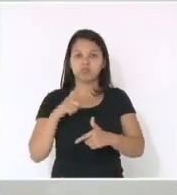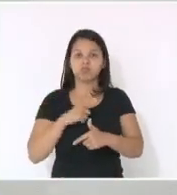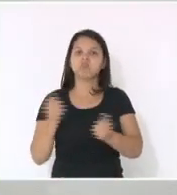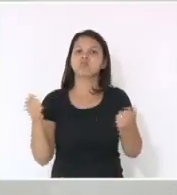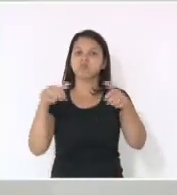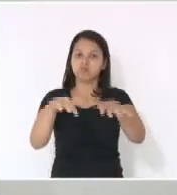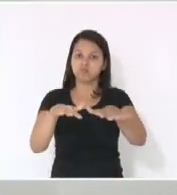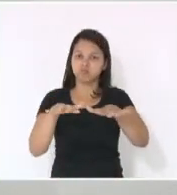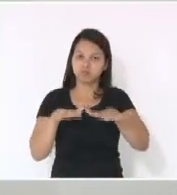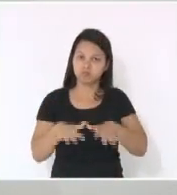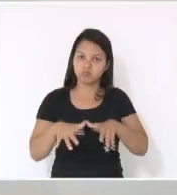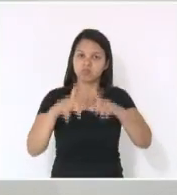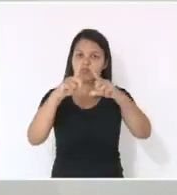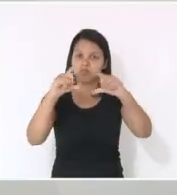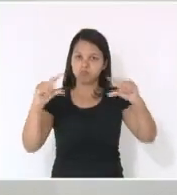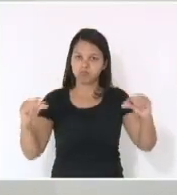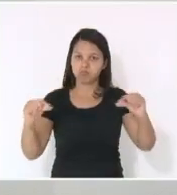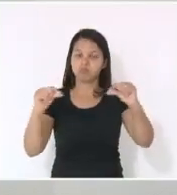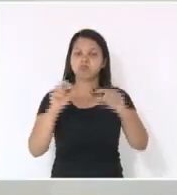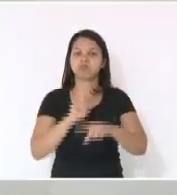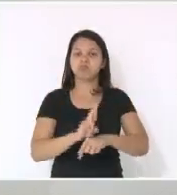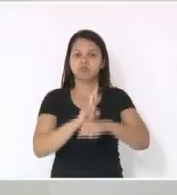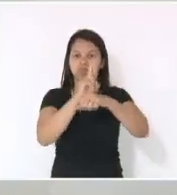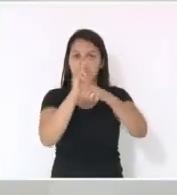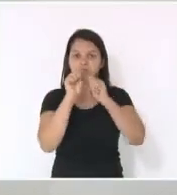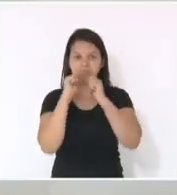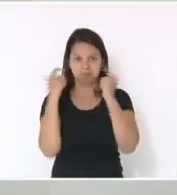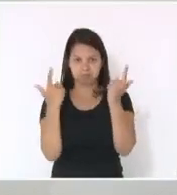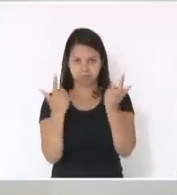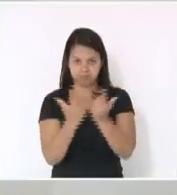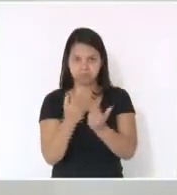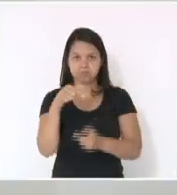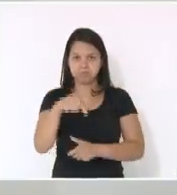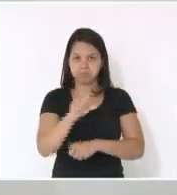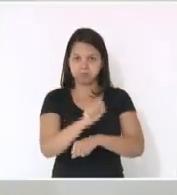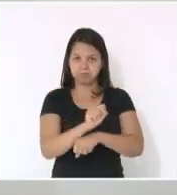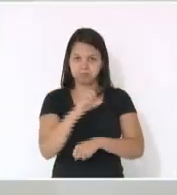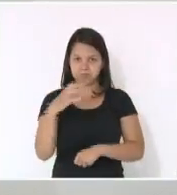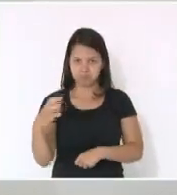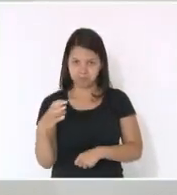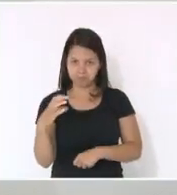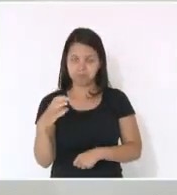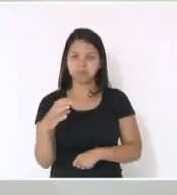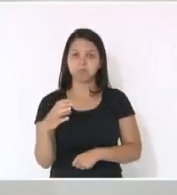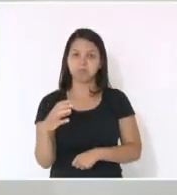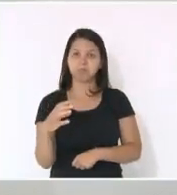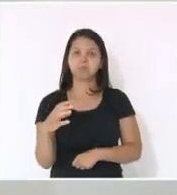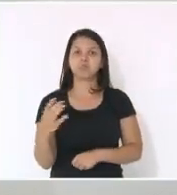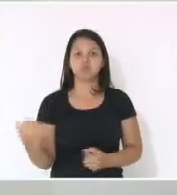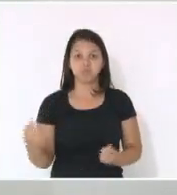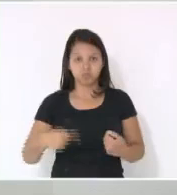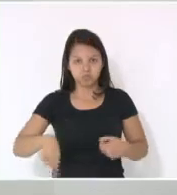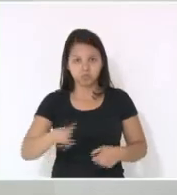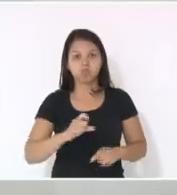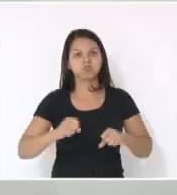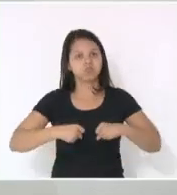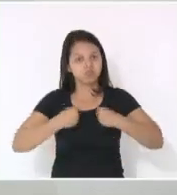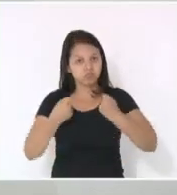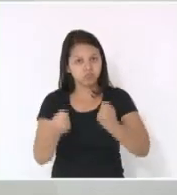representação desta casa, e que nós temos que nos empenhar no sentido de garantir que